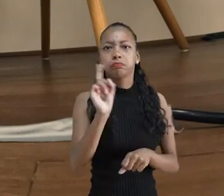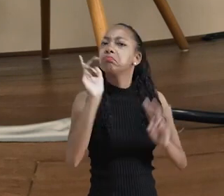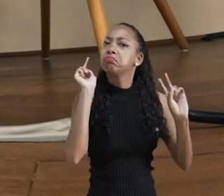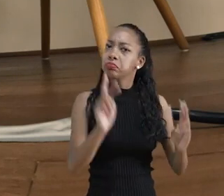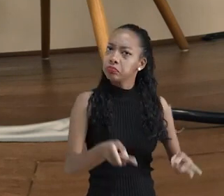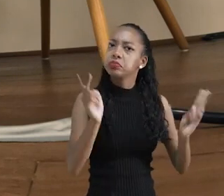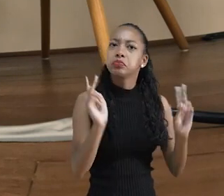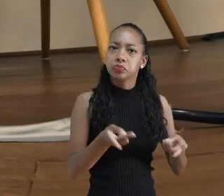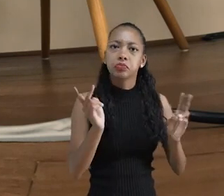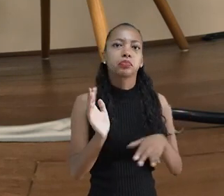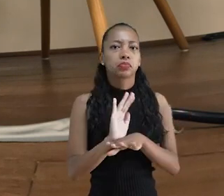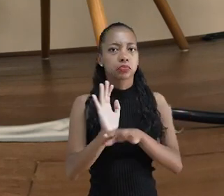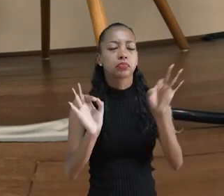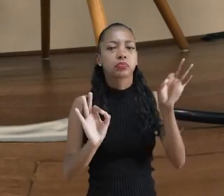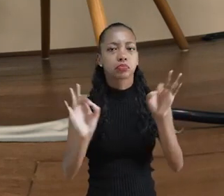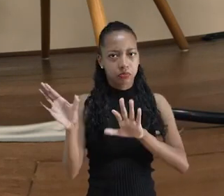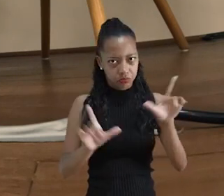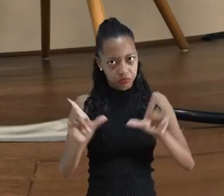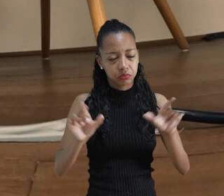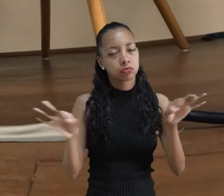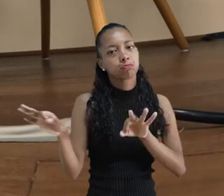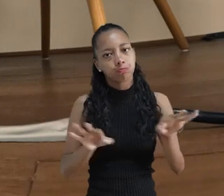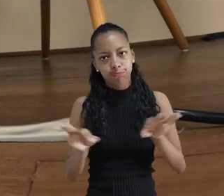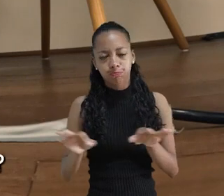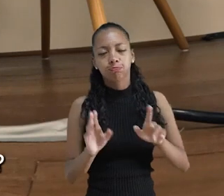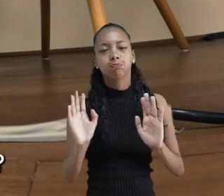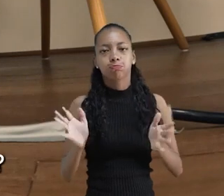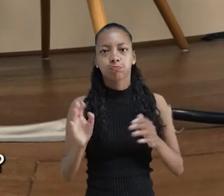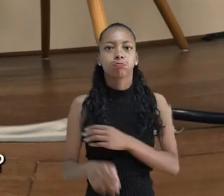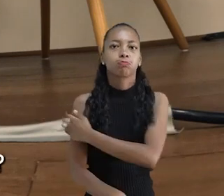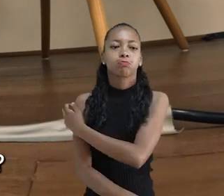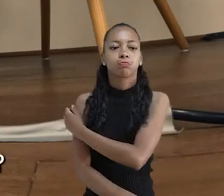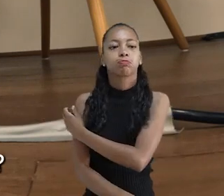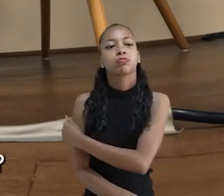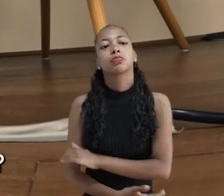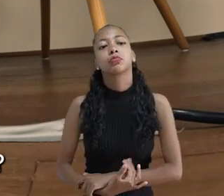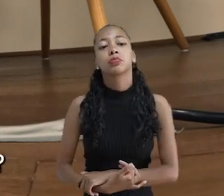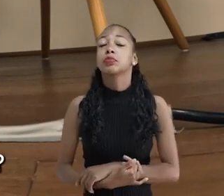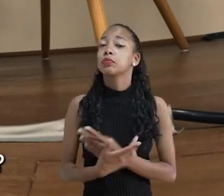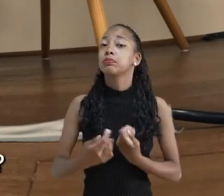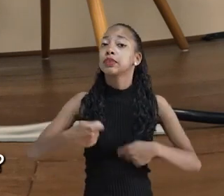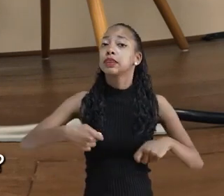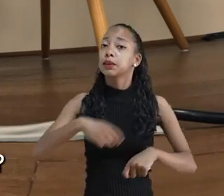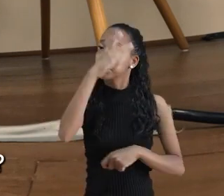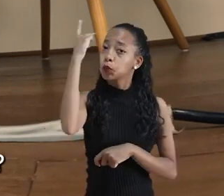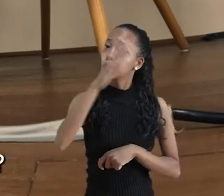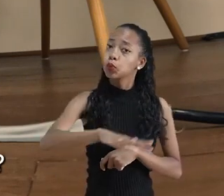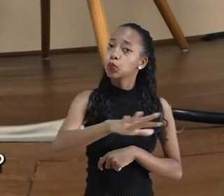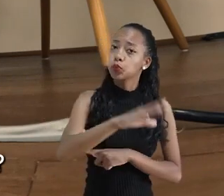né Eh que as pessoas entendam que elas também podem